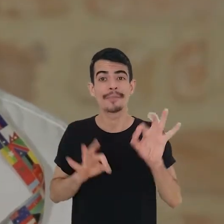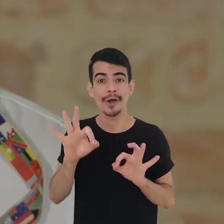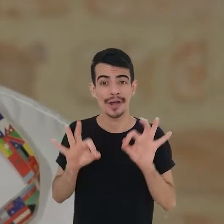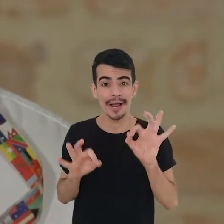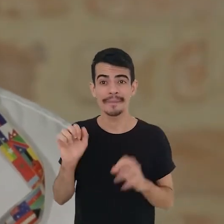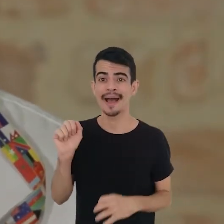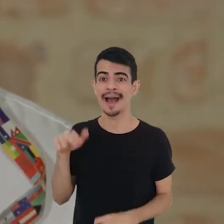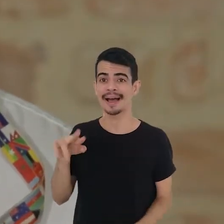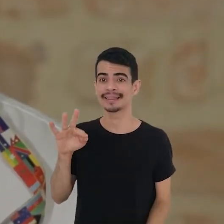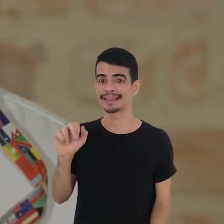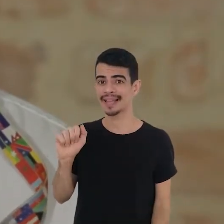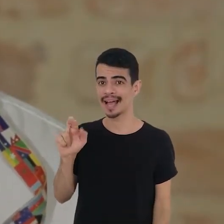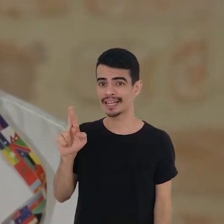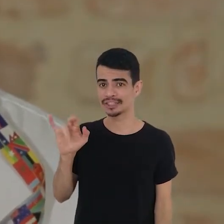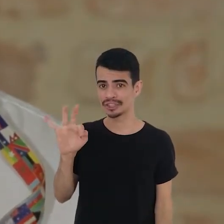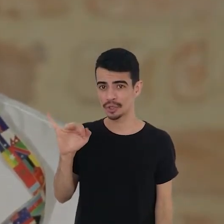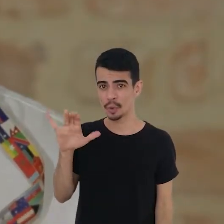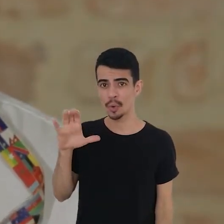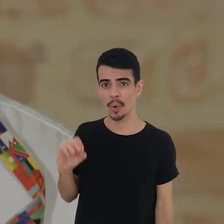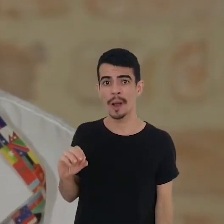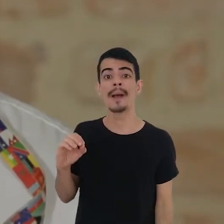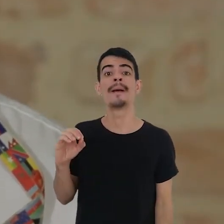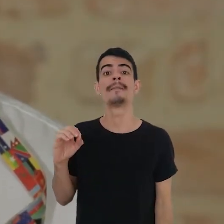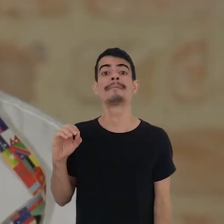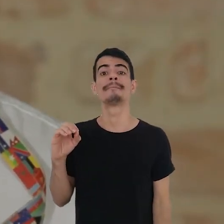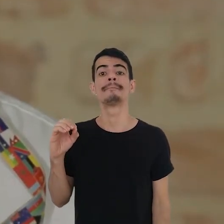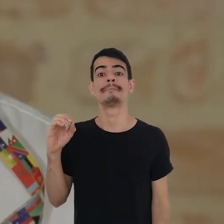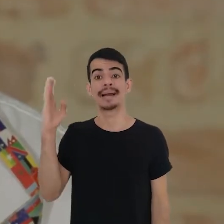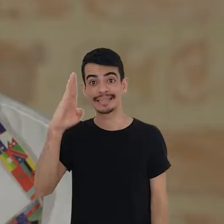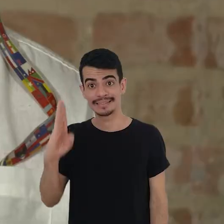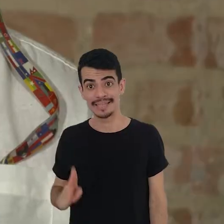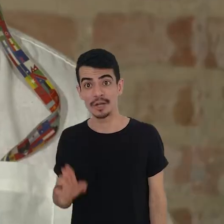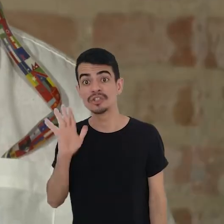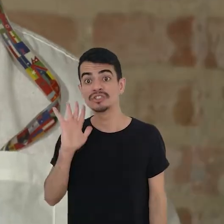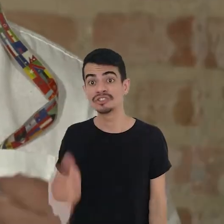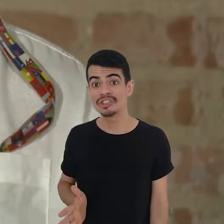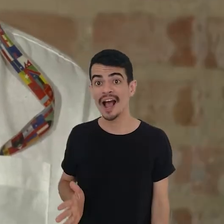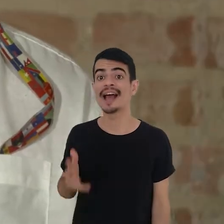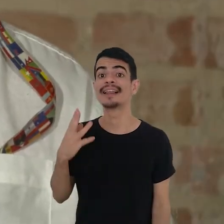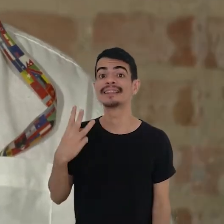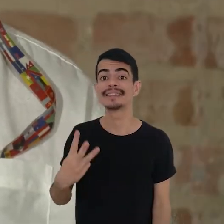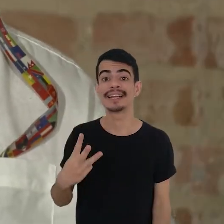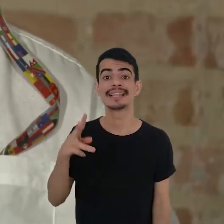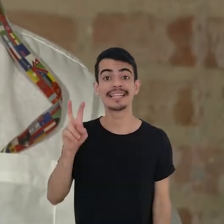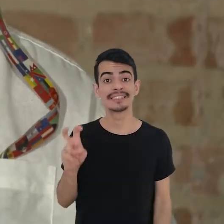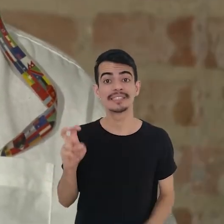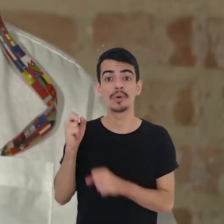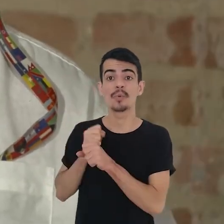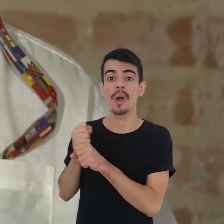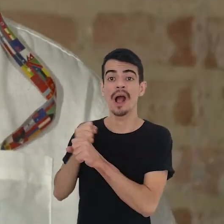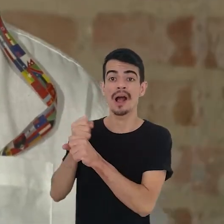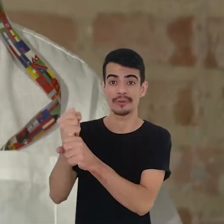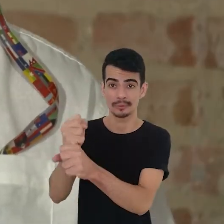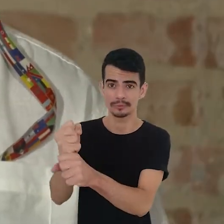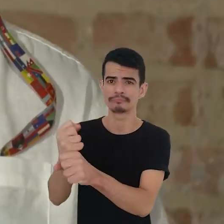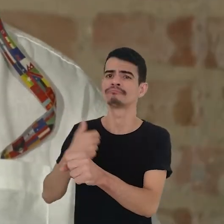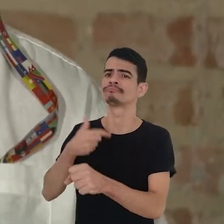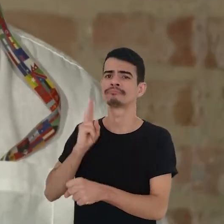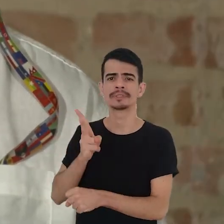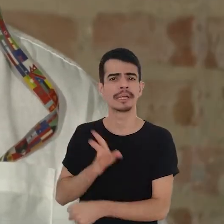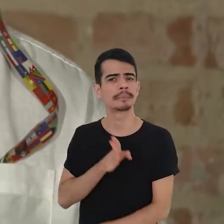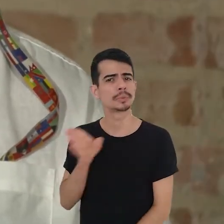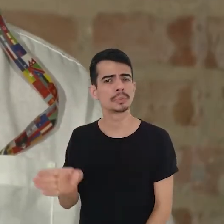anos. Já fui para a Antártica em 25 expedições diferentes. Desde 87 até hoje, eu trabalho